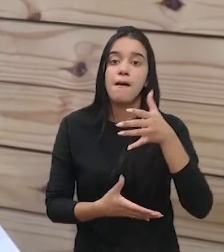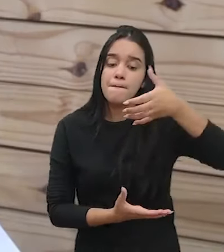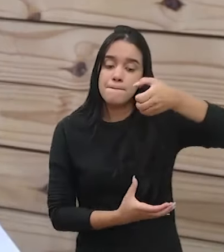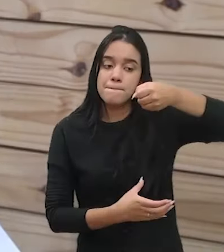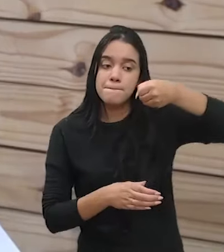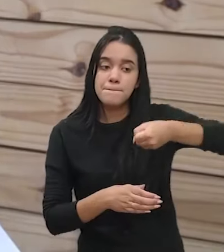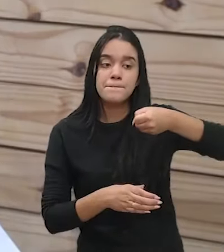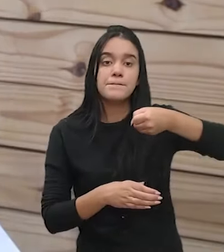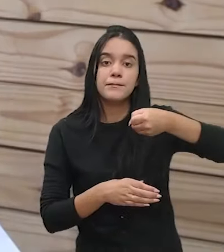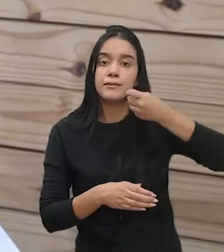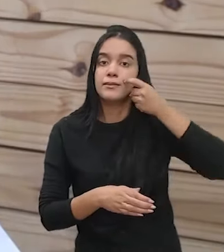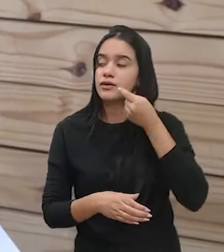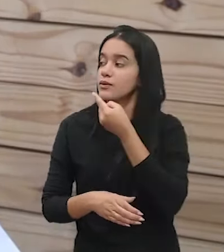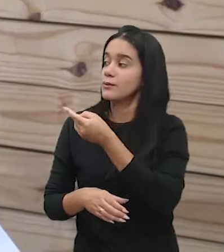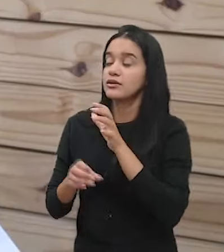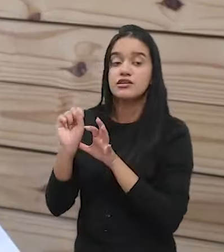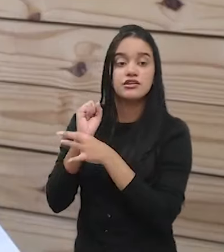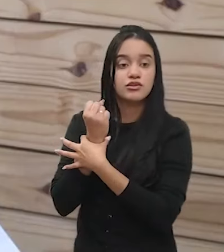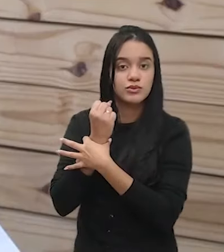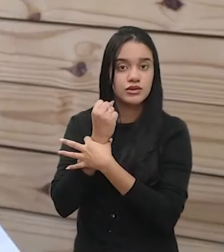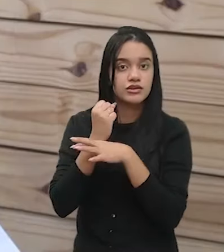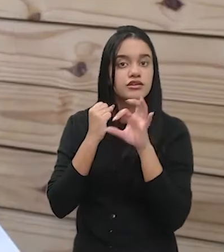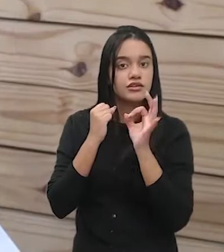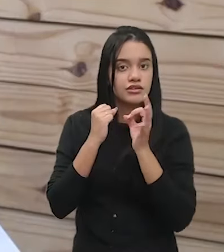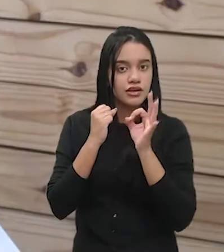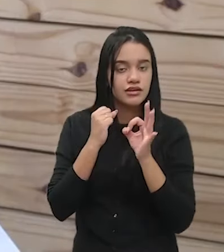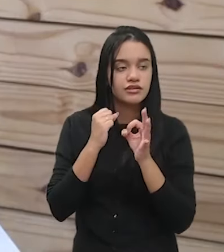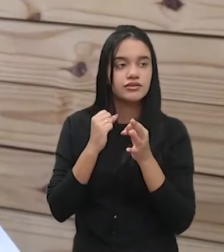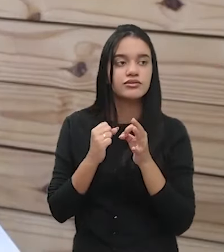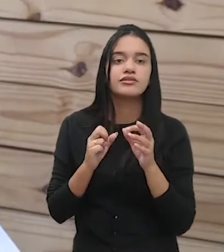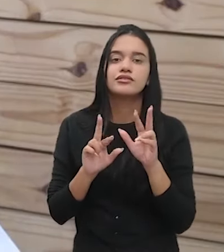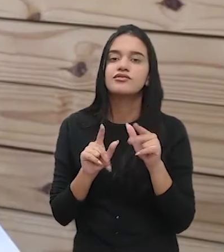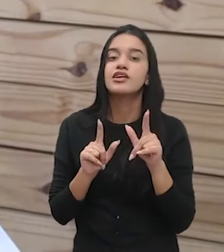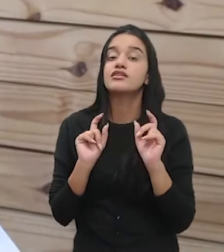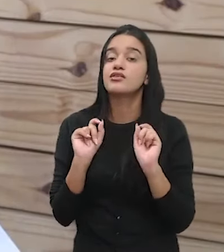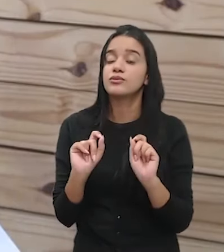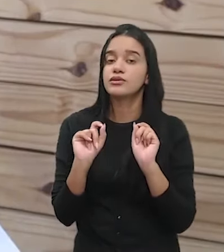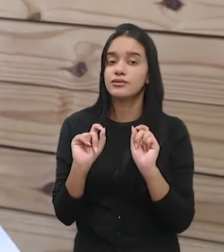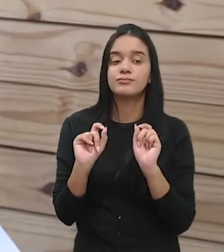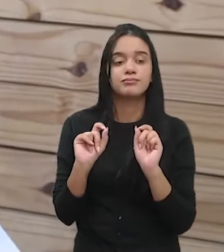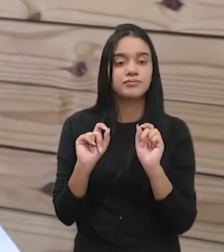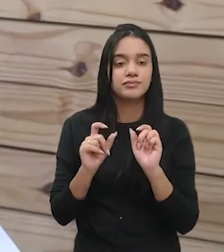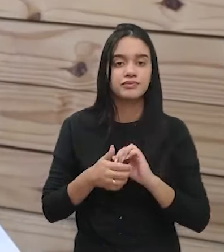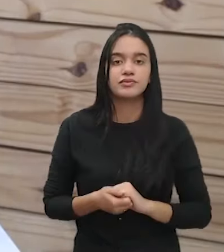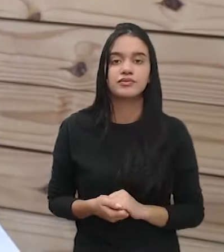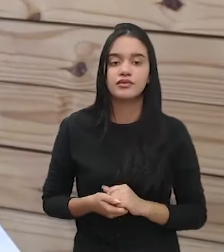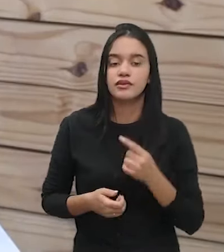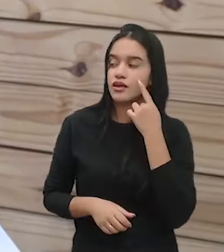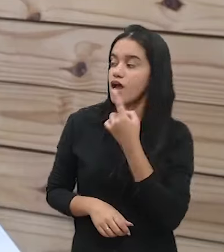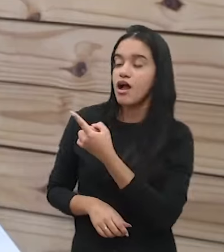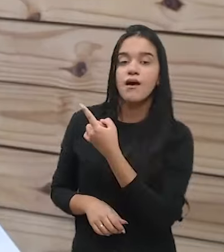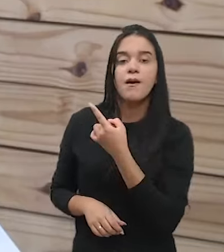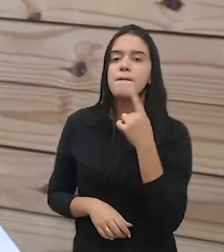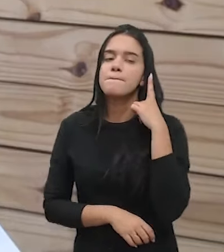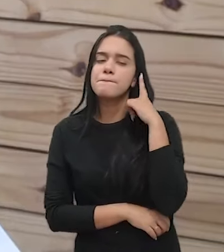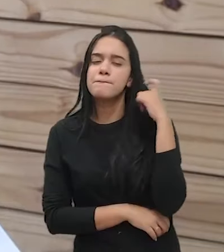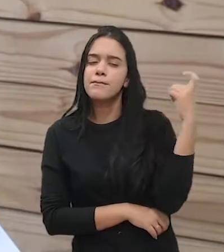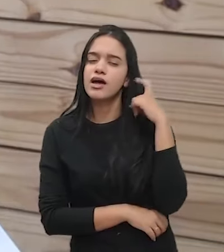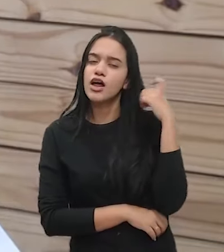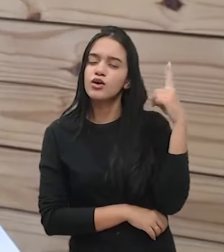garantir a segurança de que não haja queima uma outra diferenciação que a gente pode ver em relação ao barulho que se faz